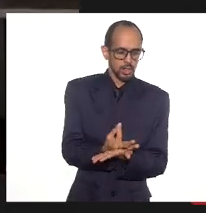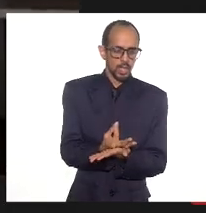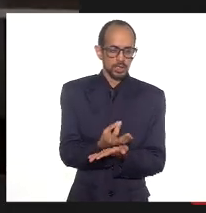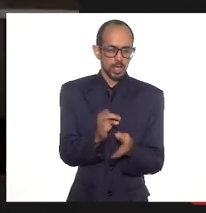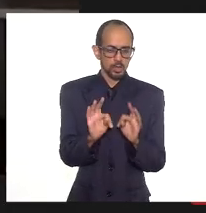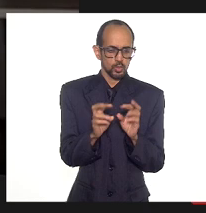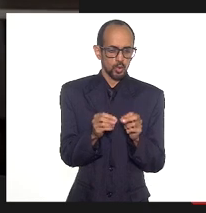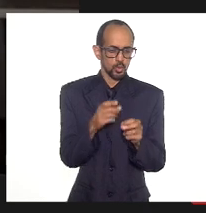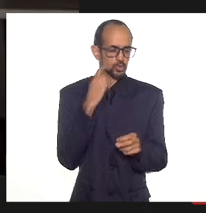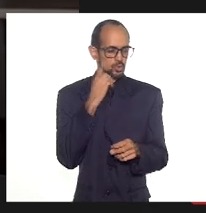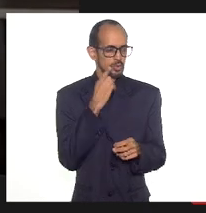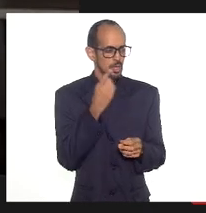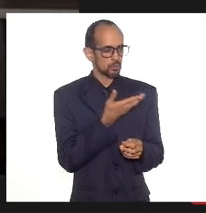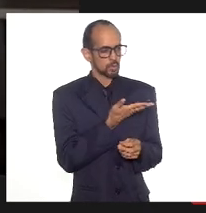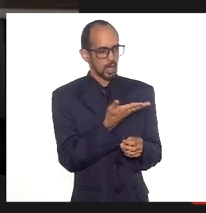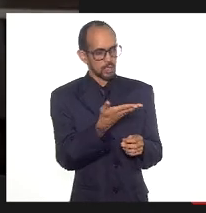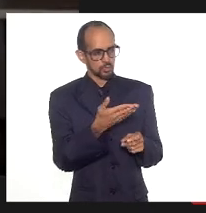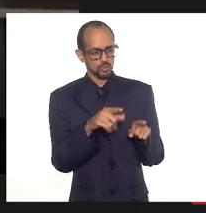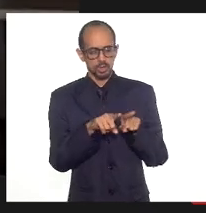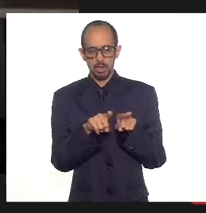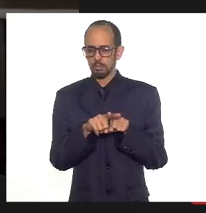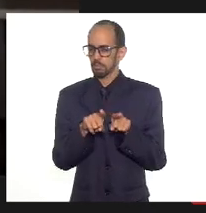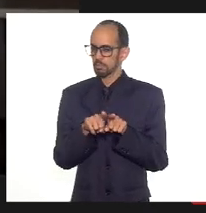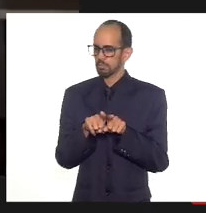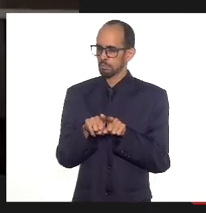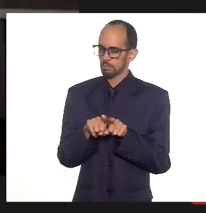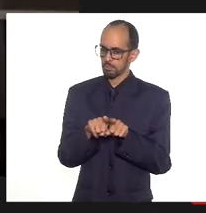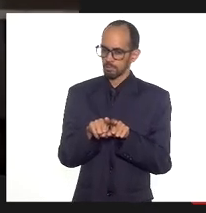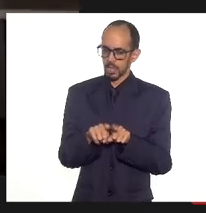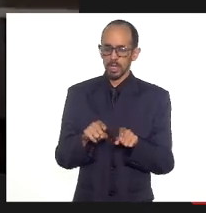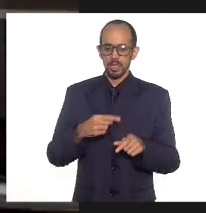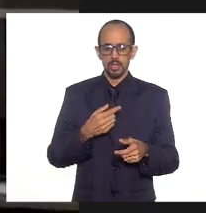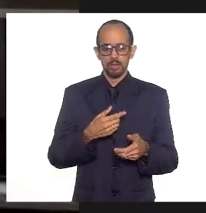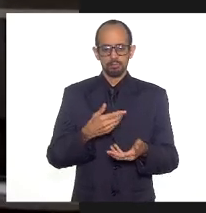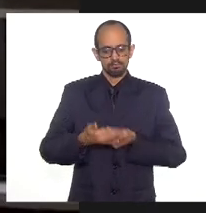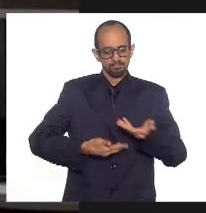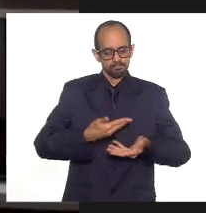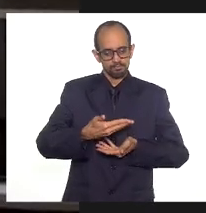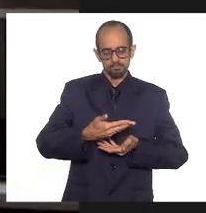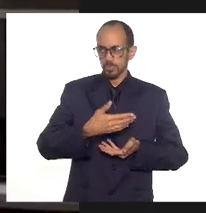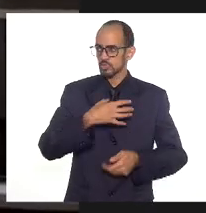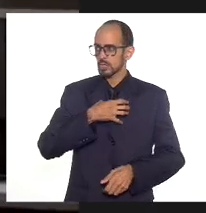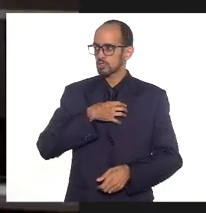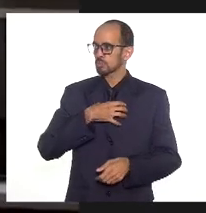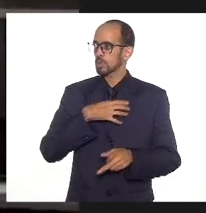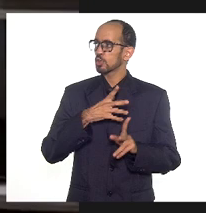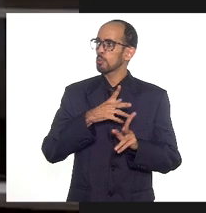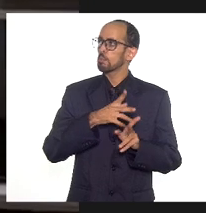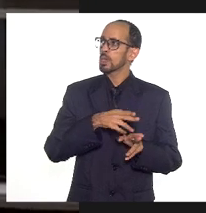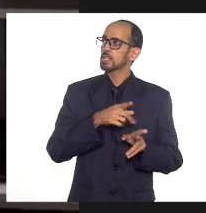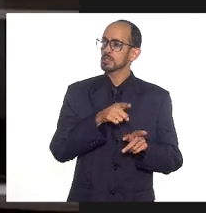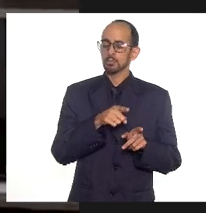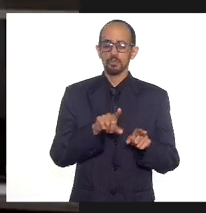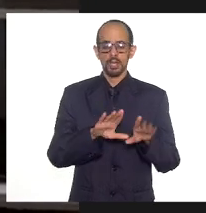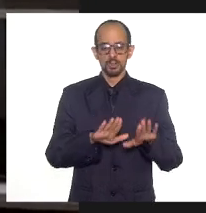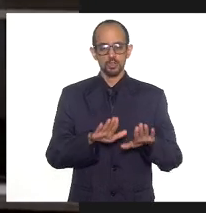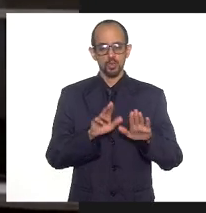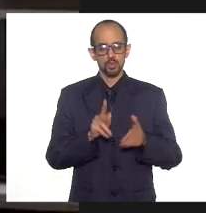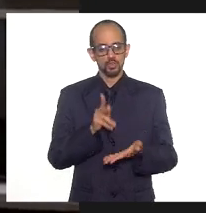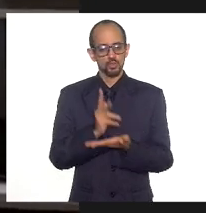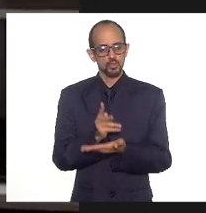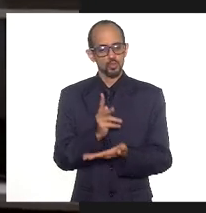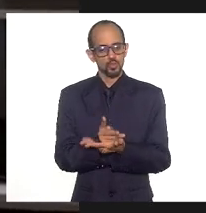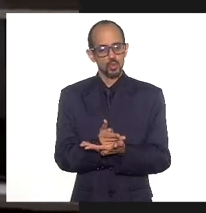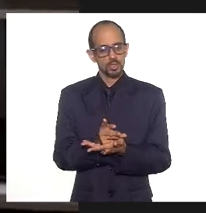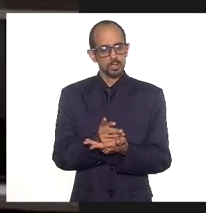fazem parte da comissão compartilham também desse sentimento, né? Continua sendo a questão da geração